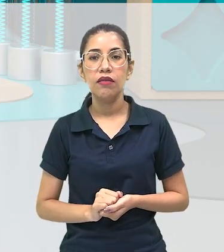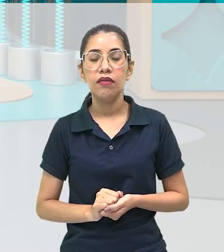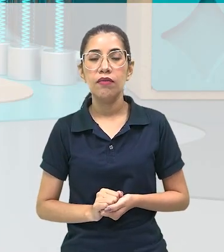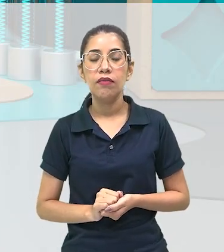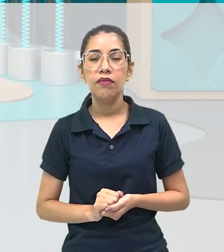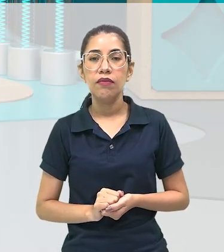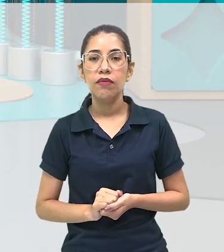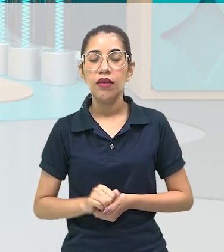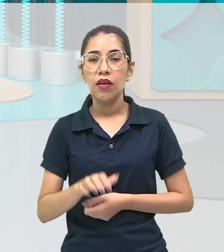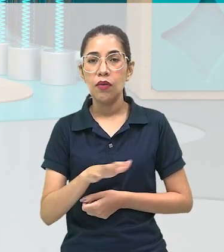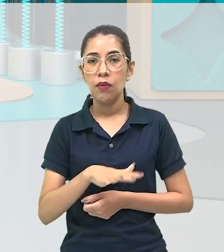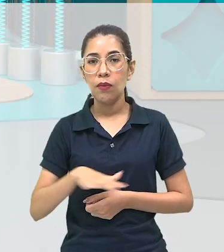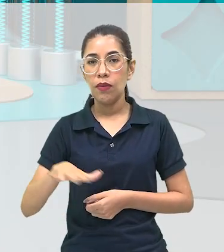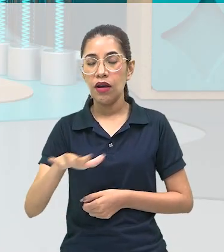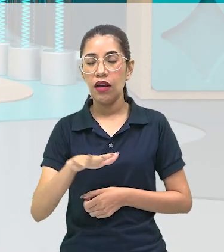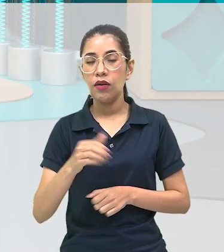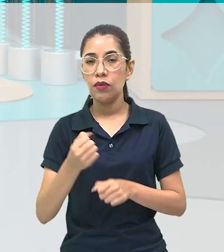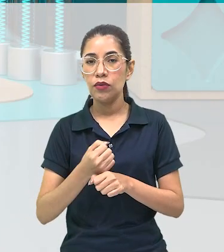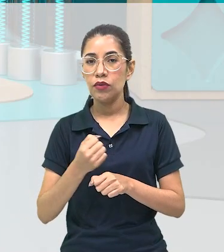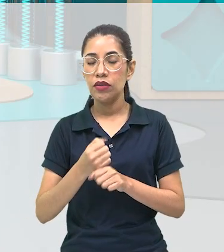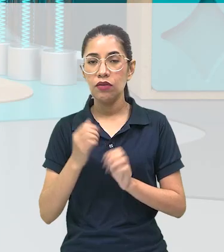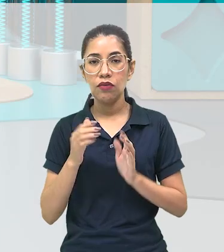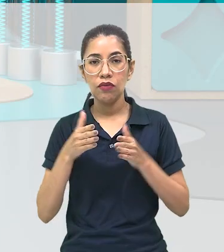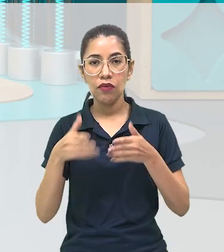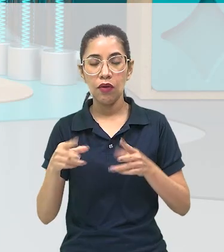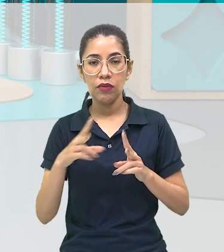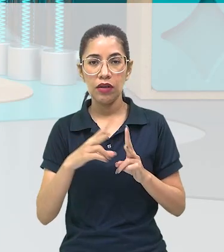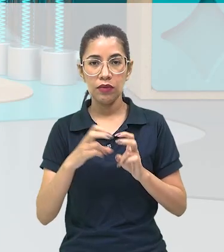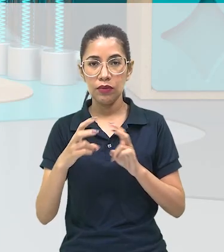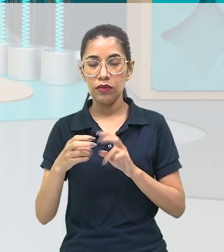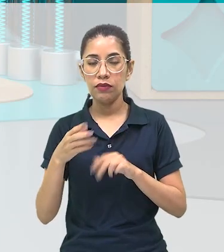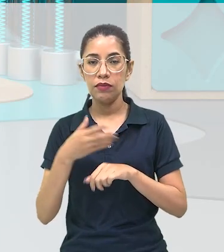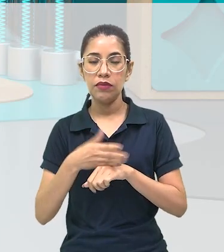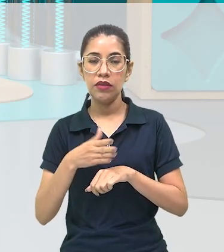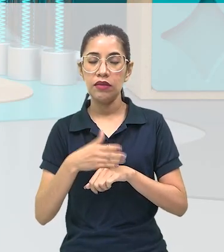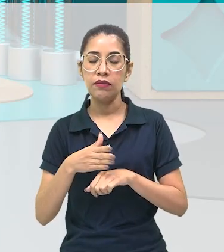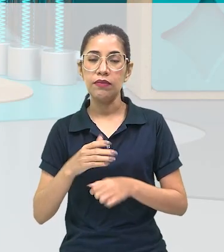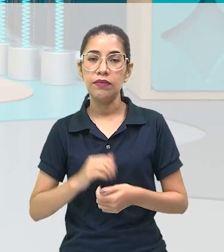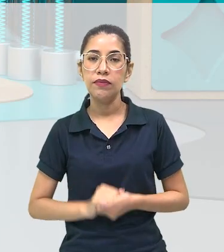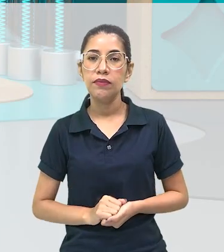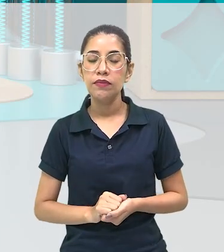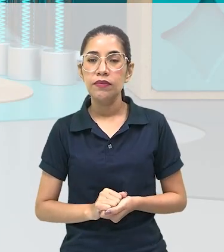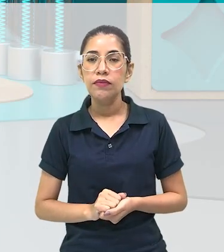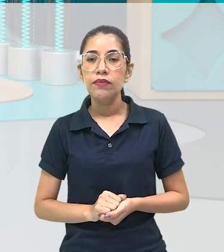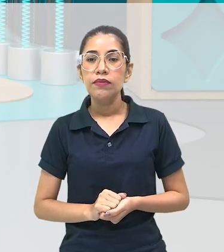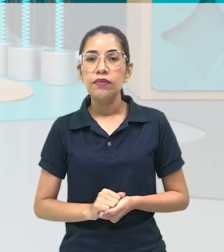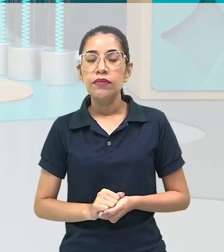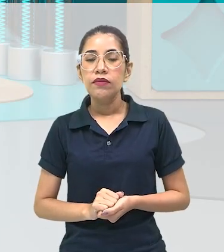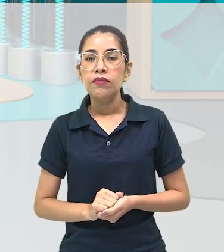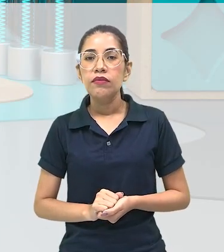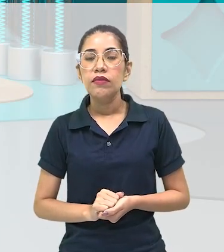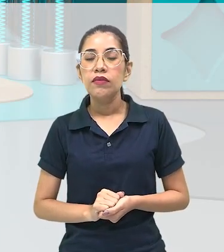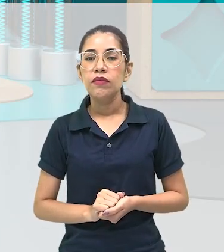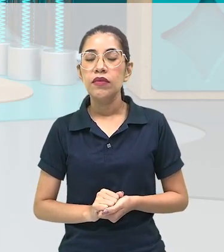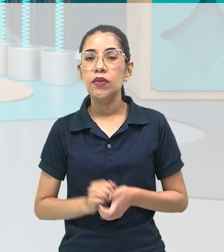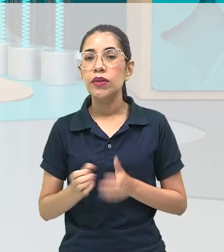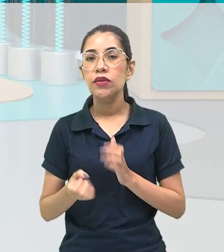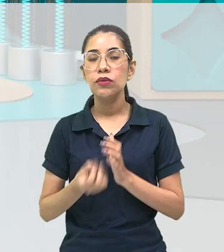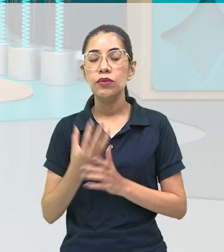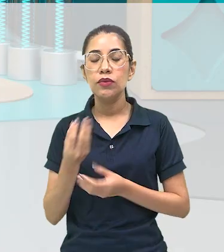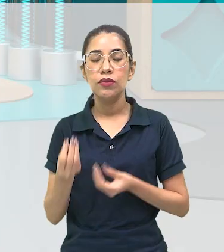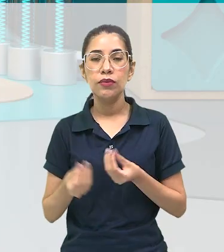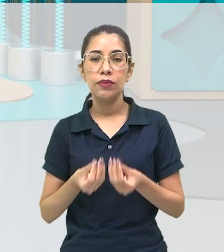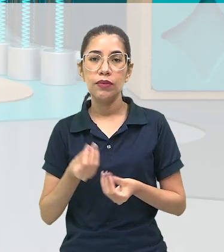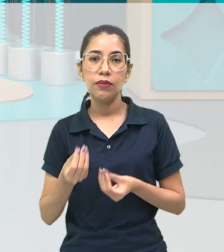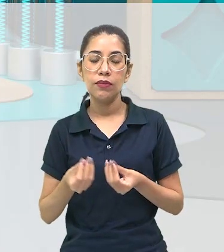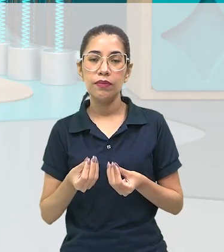estádio, né? Construído somente para isso. Então, eles adoram demais lá o sumô. E aí, o sumô ele surgiu justamente